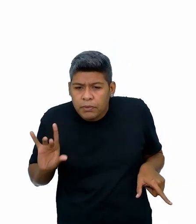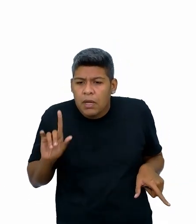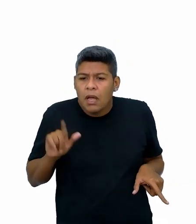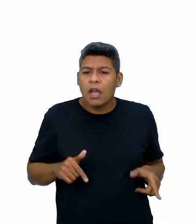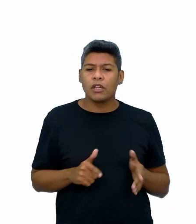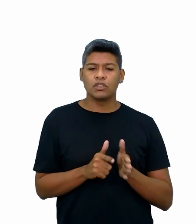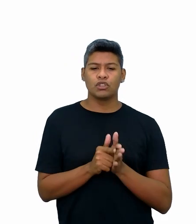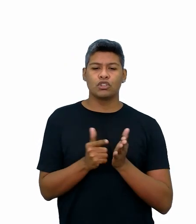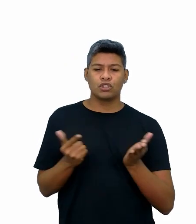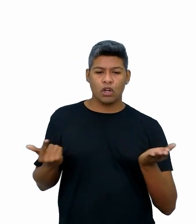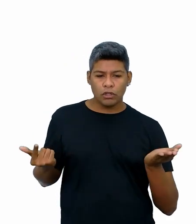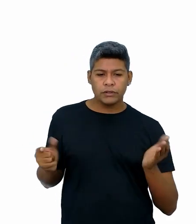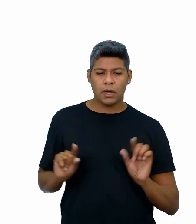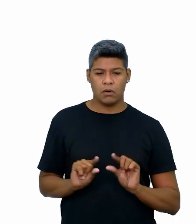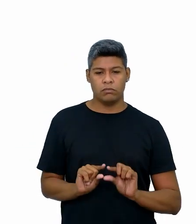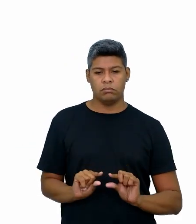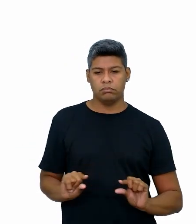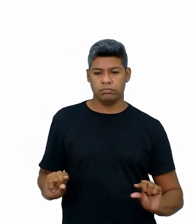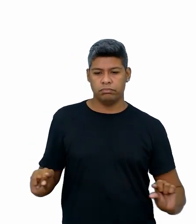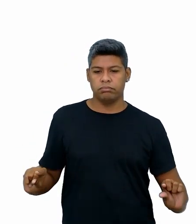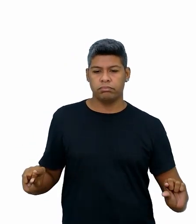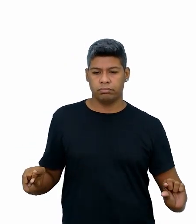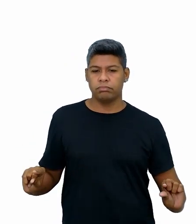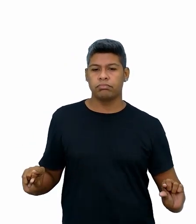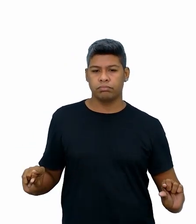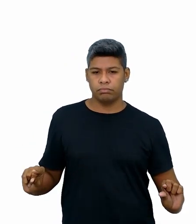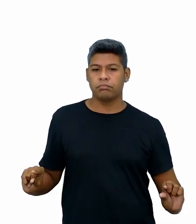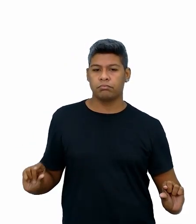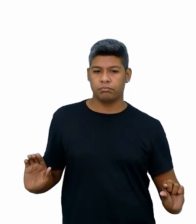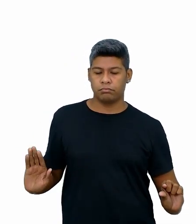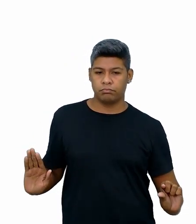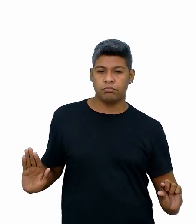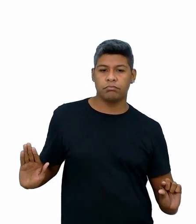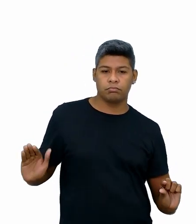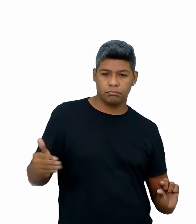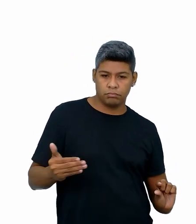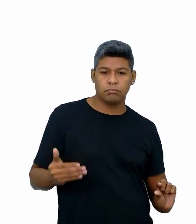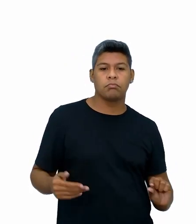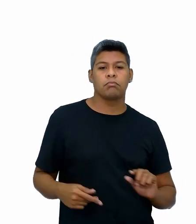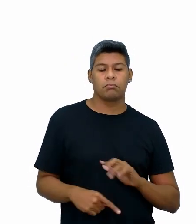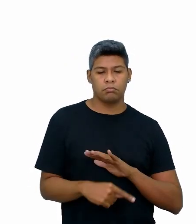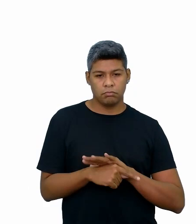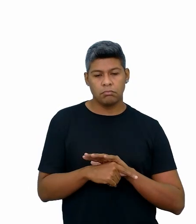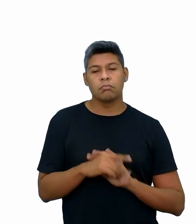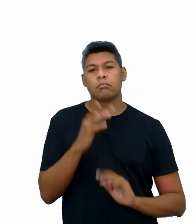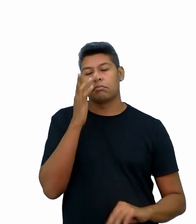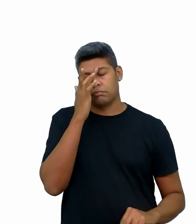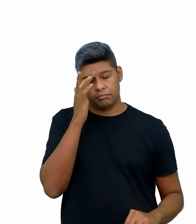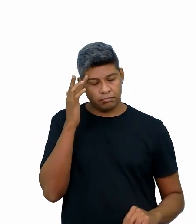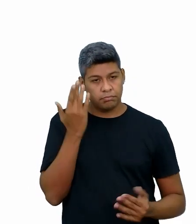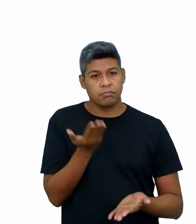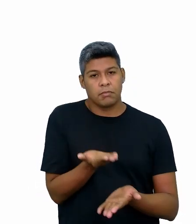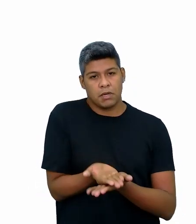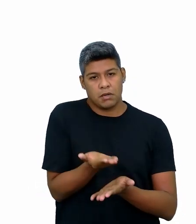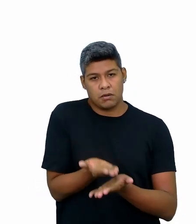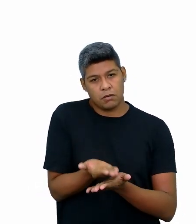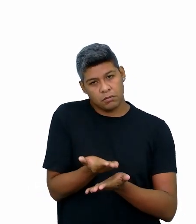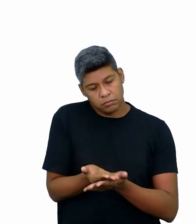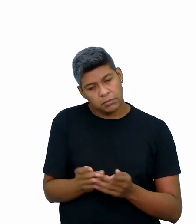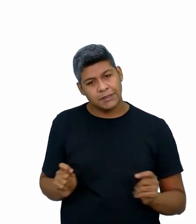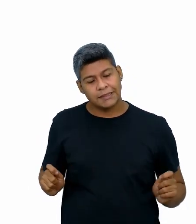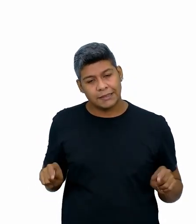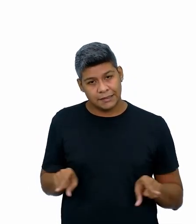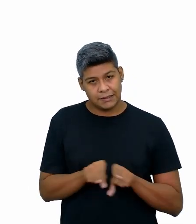edições impressas. É um jornal que é já voltado aí para esse público, né? Para esses estudantes,